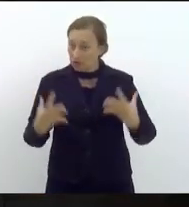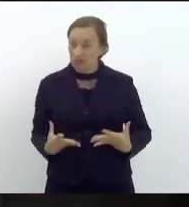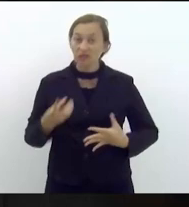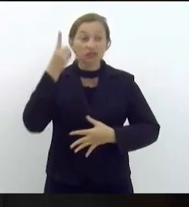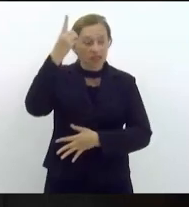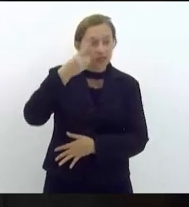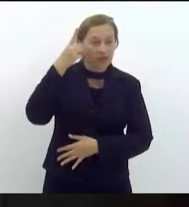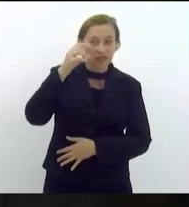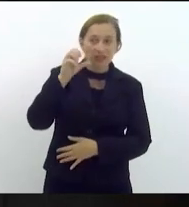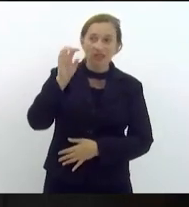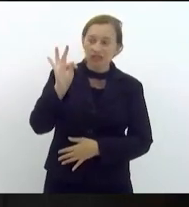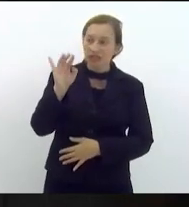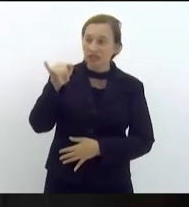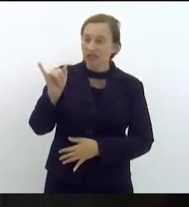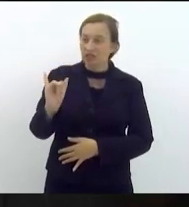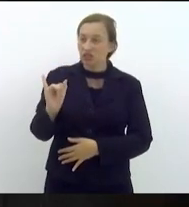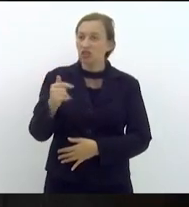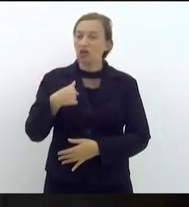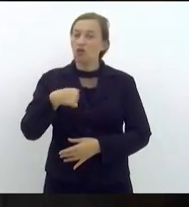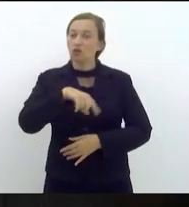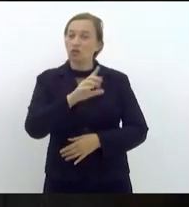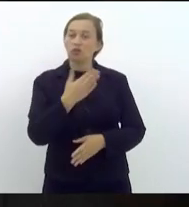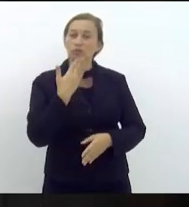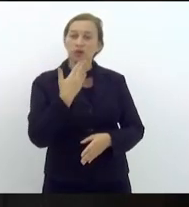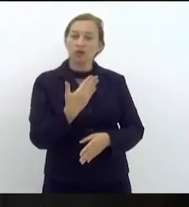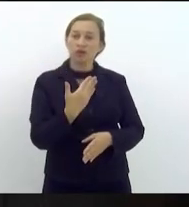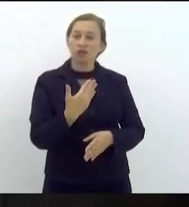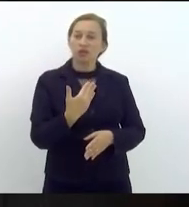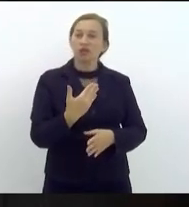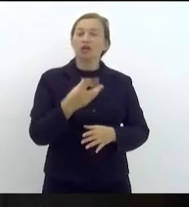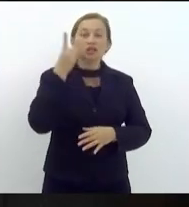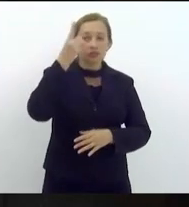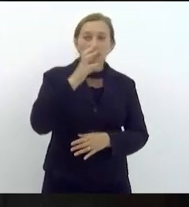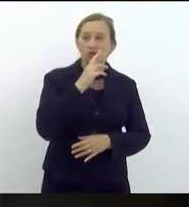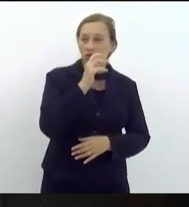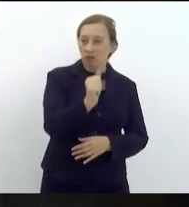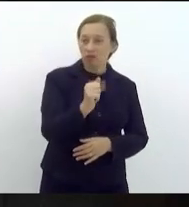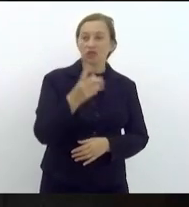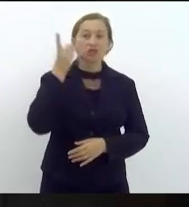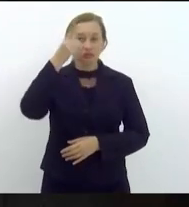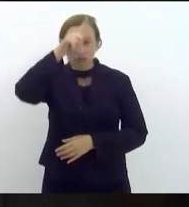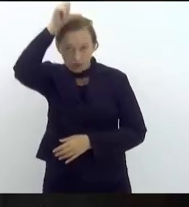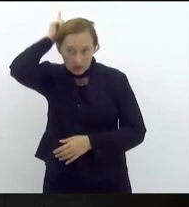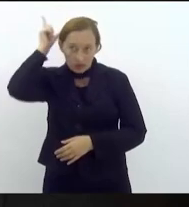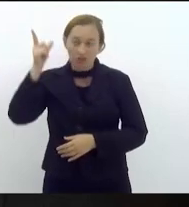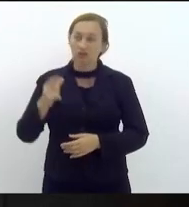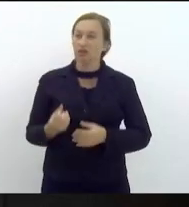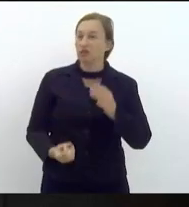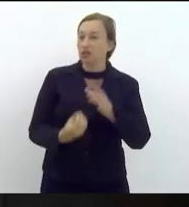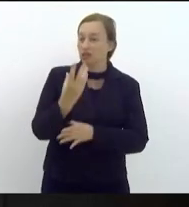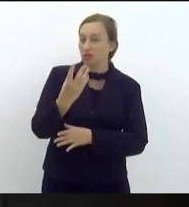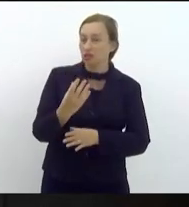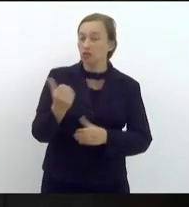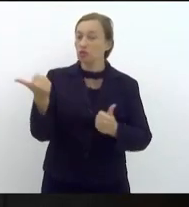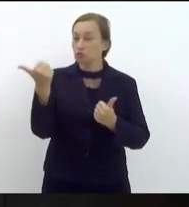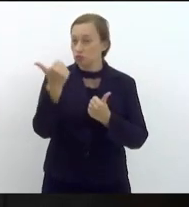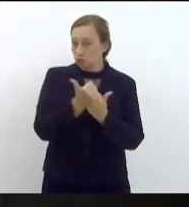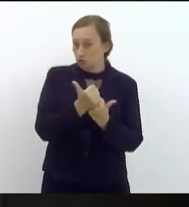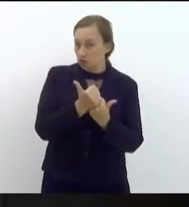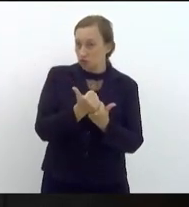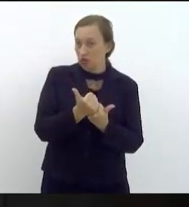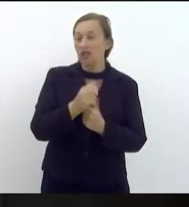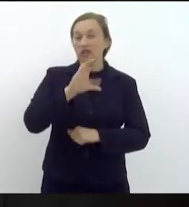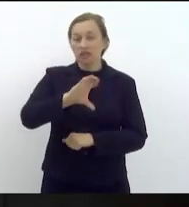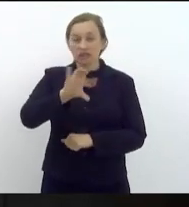em discussão até fiz uma consulta ao Deputado Rodrigo Amorim é o Deputado Luiz Paulo que foi o autor do substitutivo na